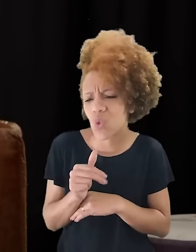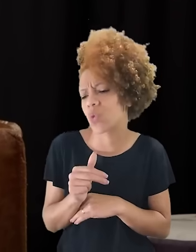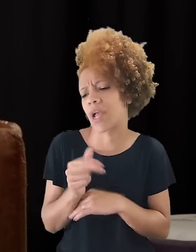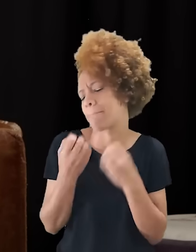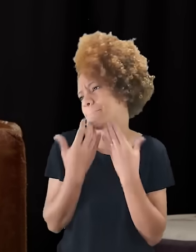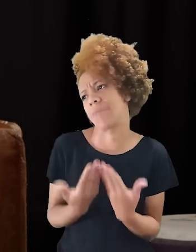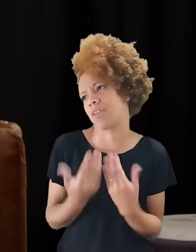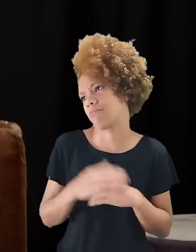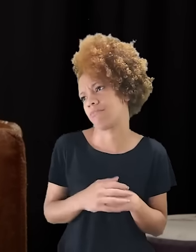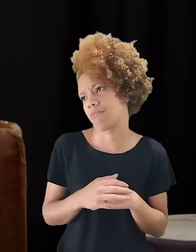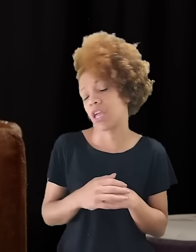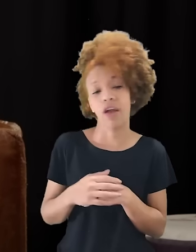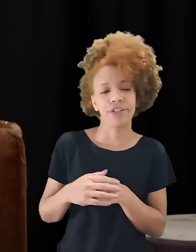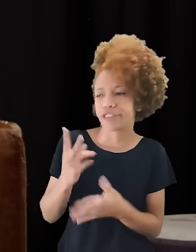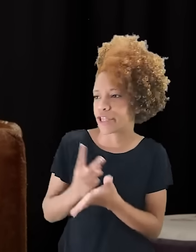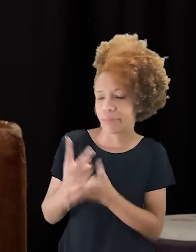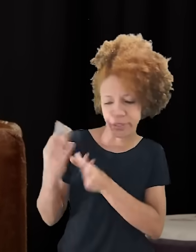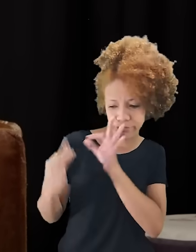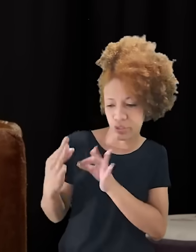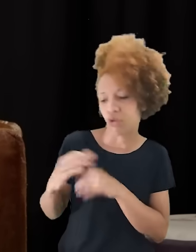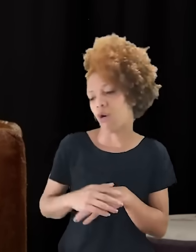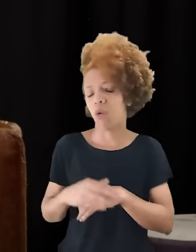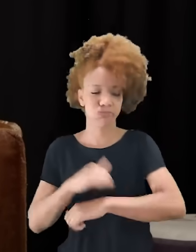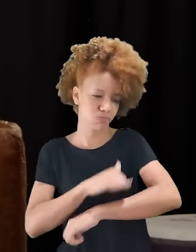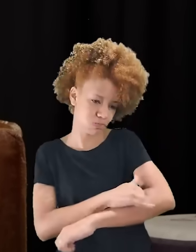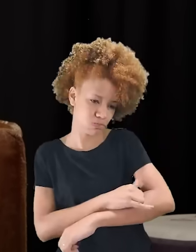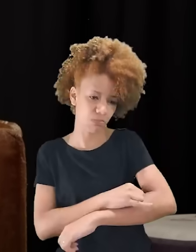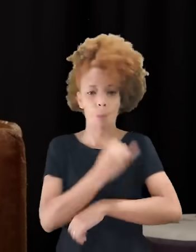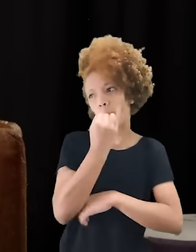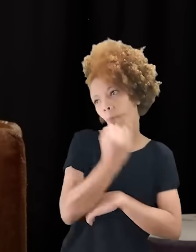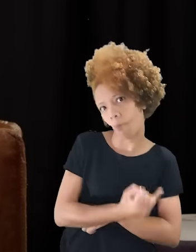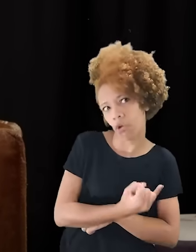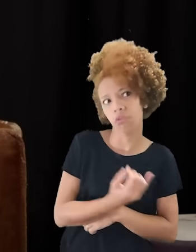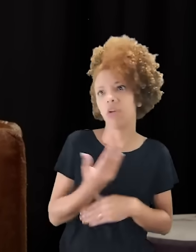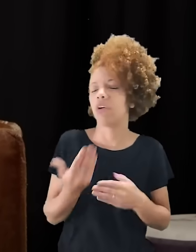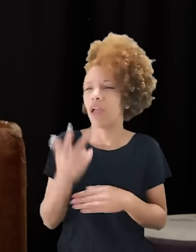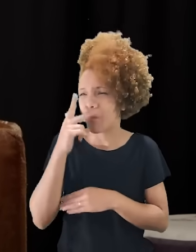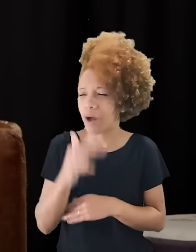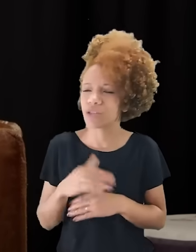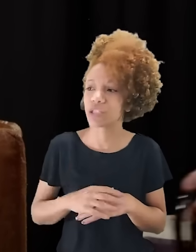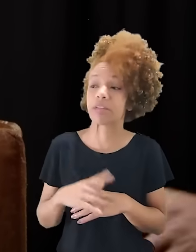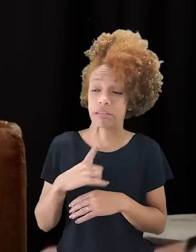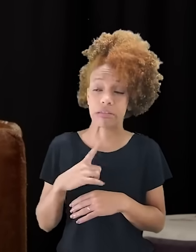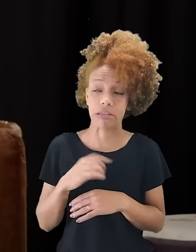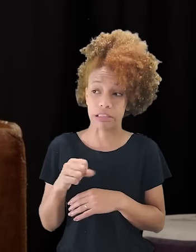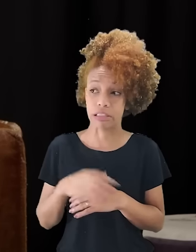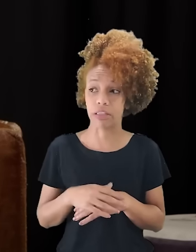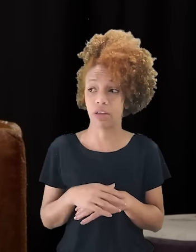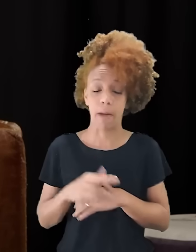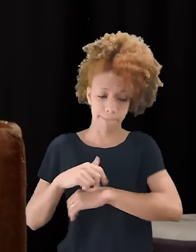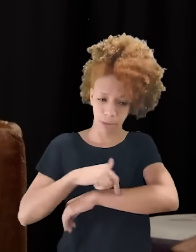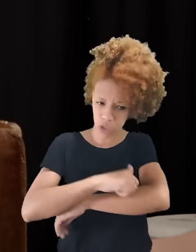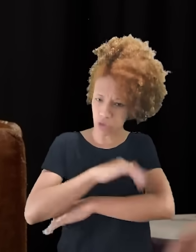vai est bem aos olhos das outras pessoas ou você sempre vai estar gorda demais você sempre vai estar magra demais eu acho que existe sim para